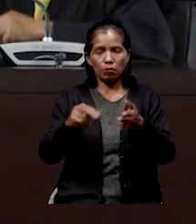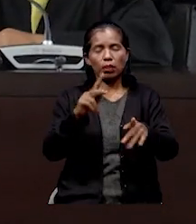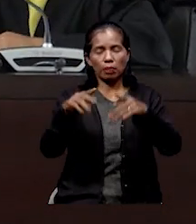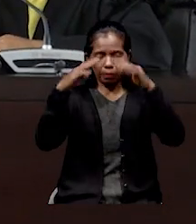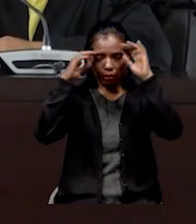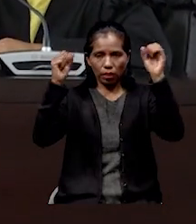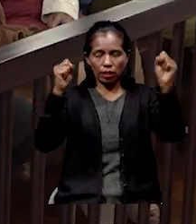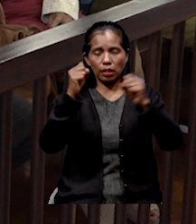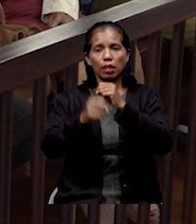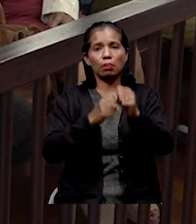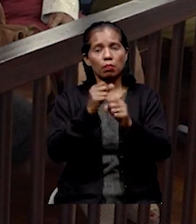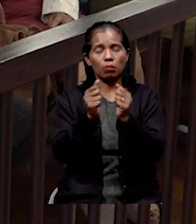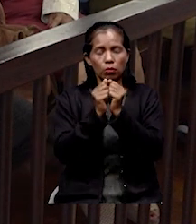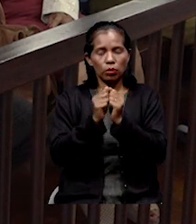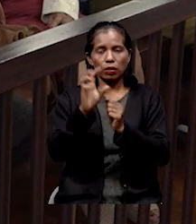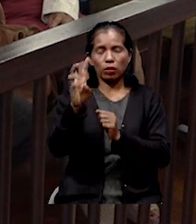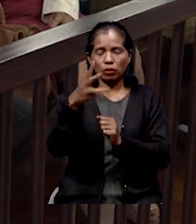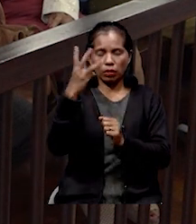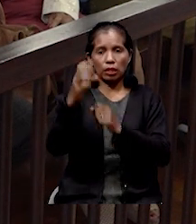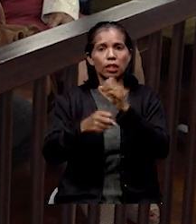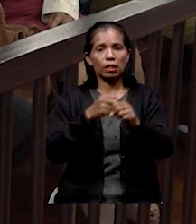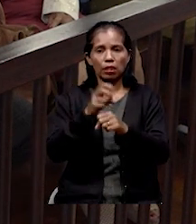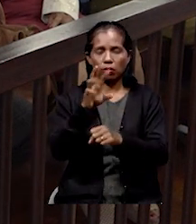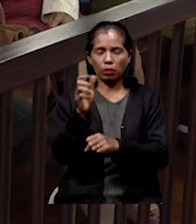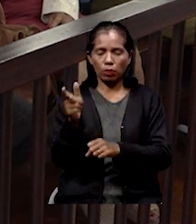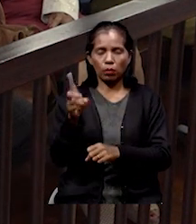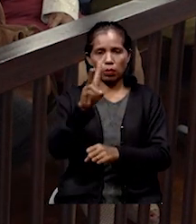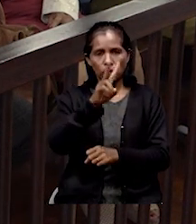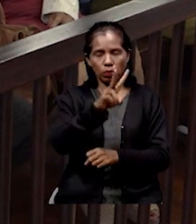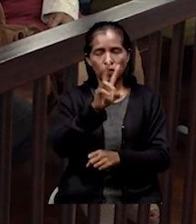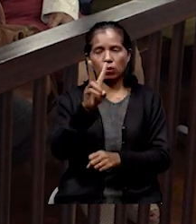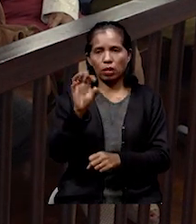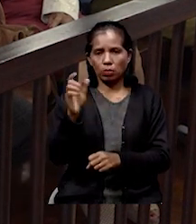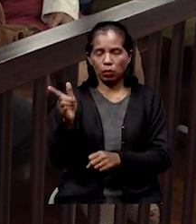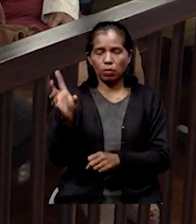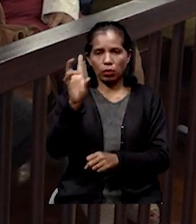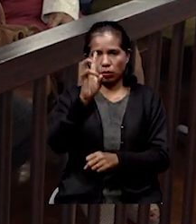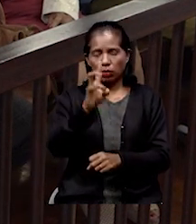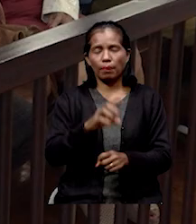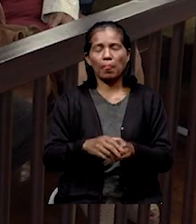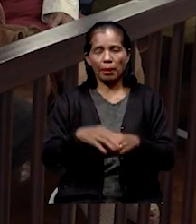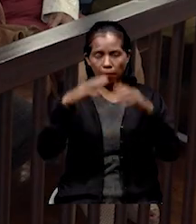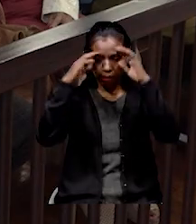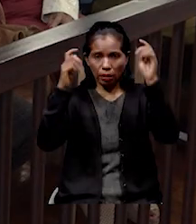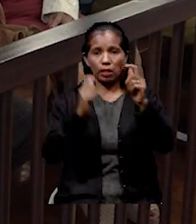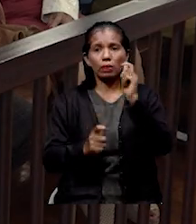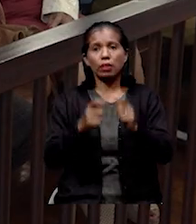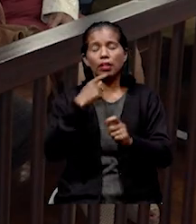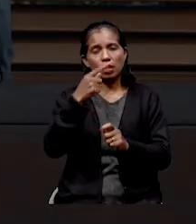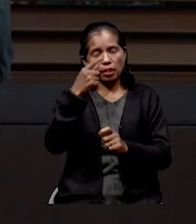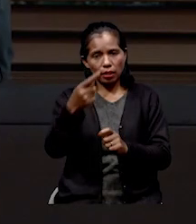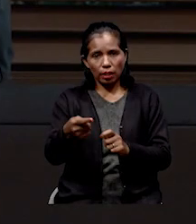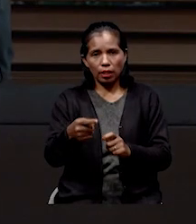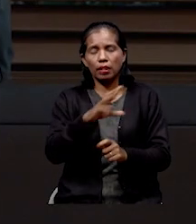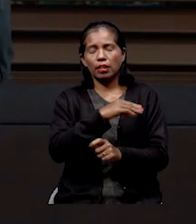ona husi Tribunal Recurso para período tinang riuroron resin rua, riuroron resin hito. Presidente Tribunal Recurso Hateten, candidato presidente da República